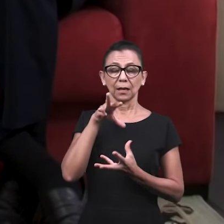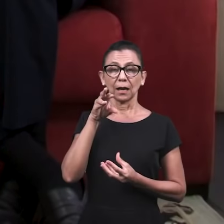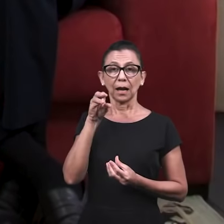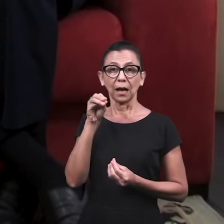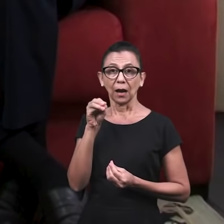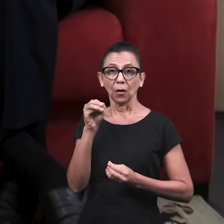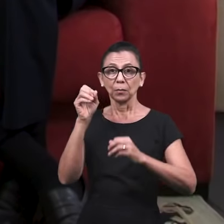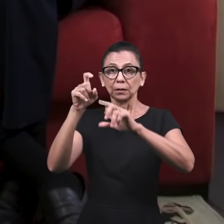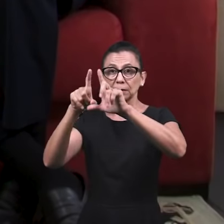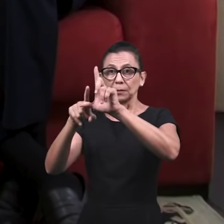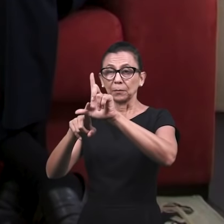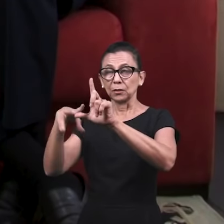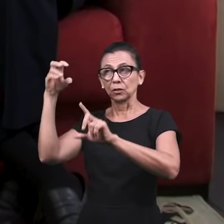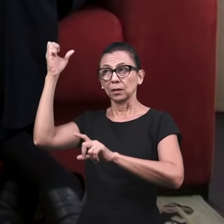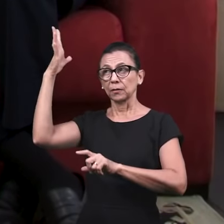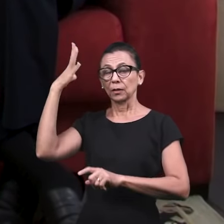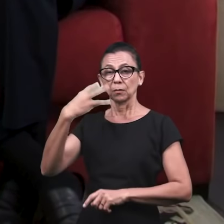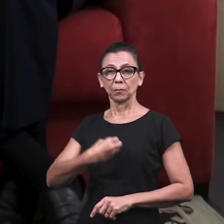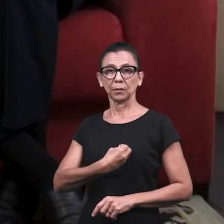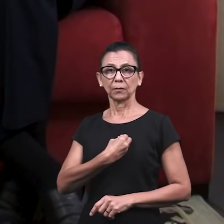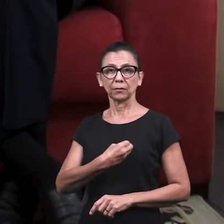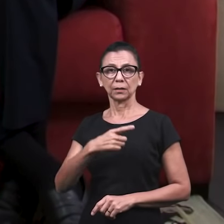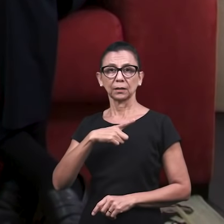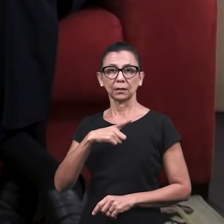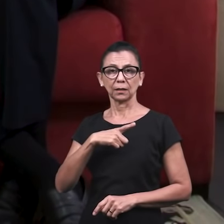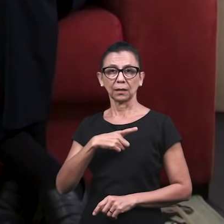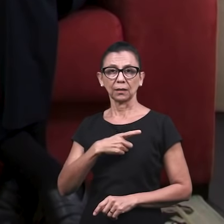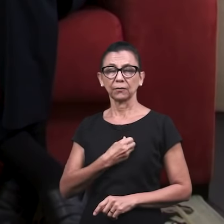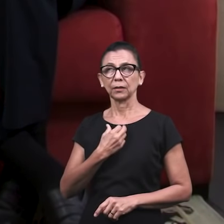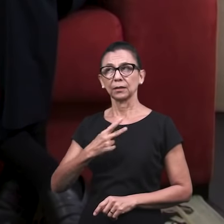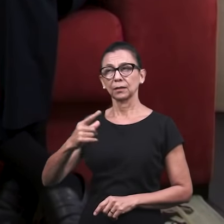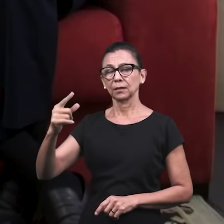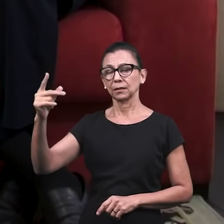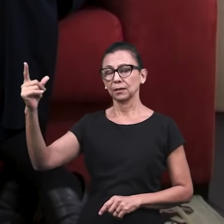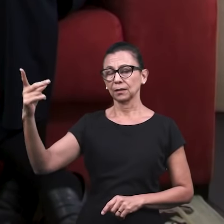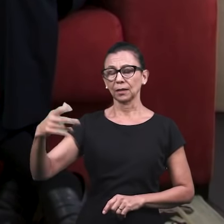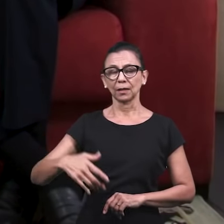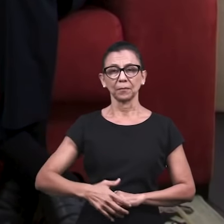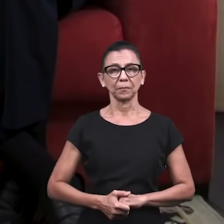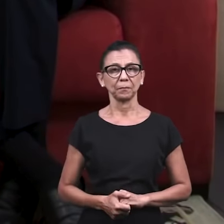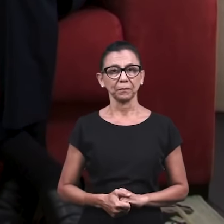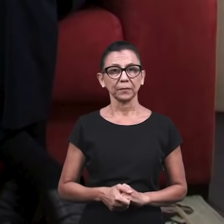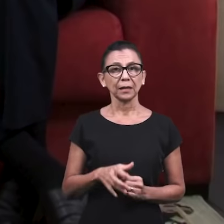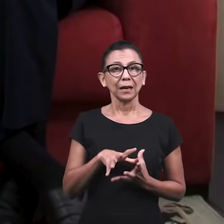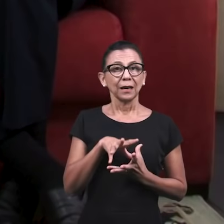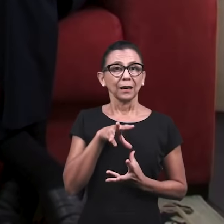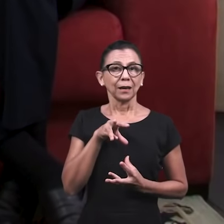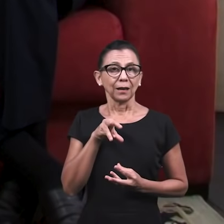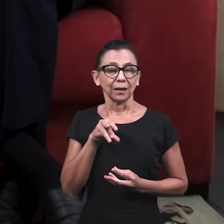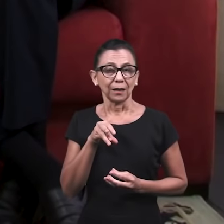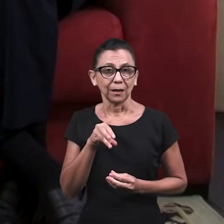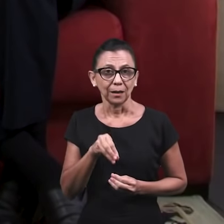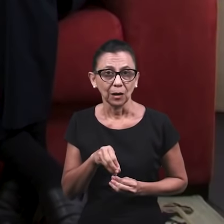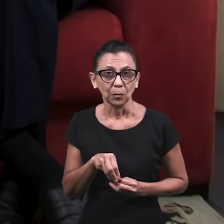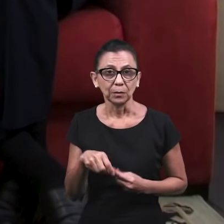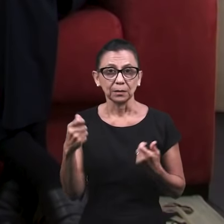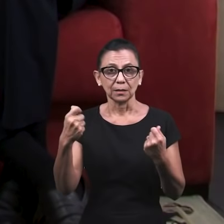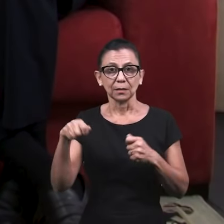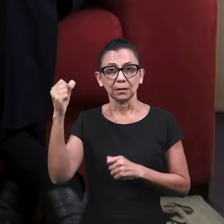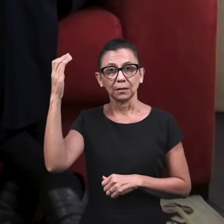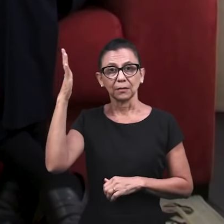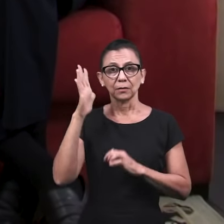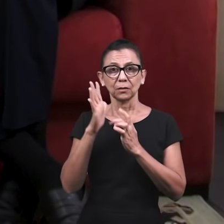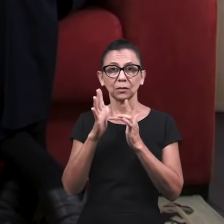vida, ela depende da revelação de Jesus. Não existe vida para a alma sem a revelação